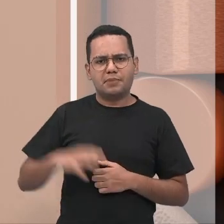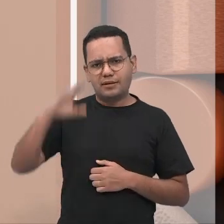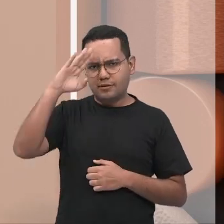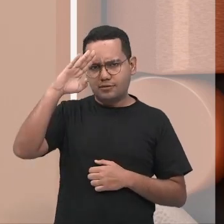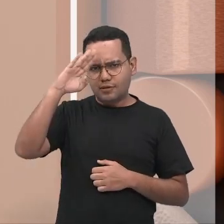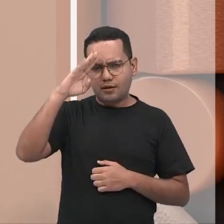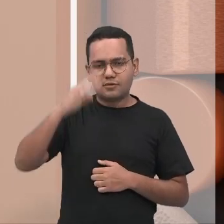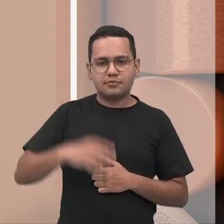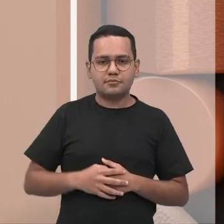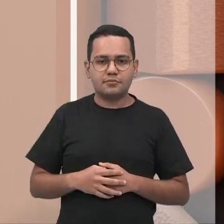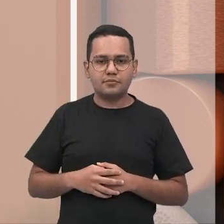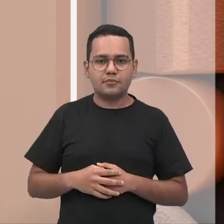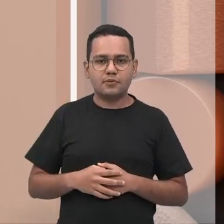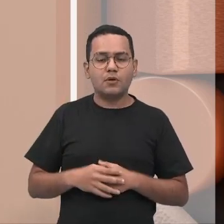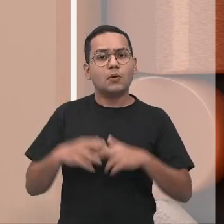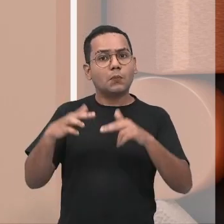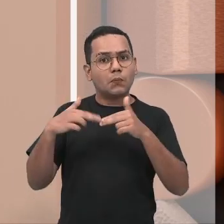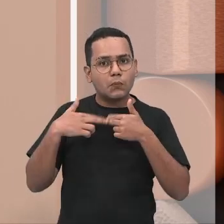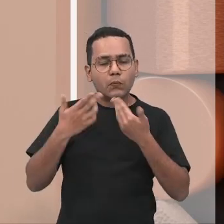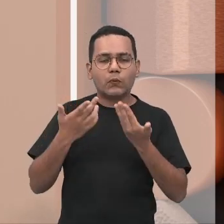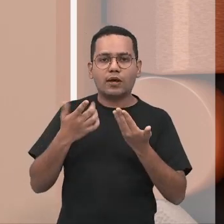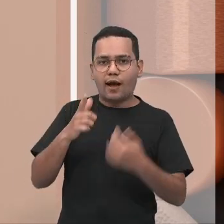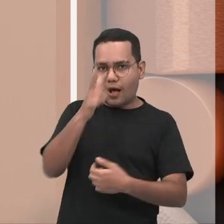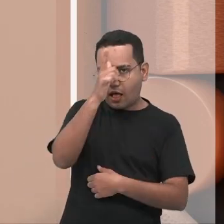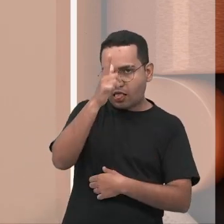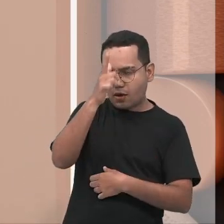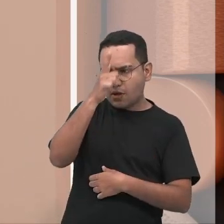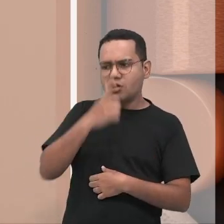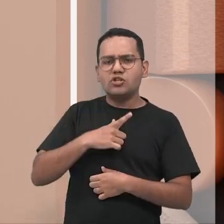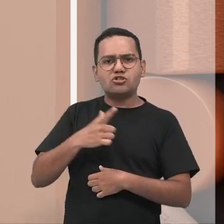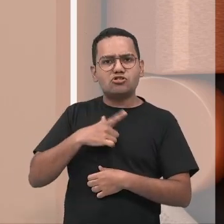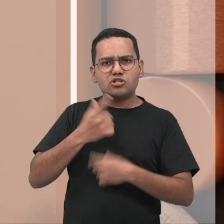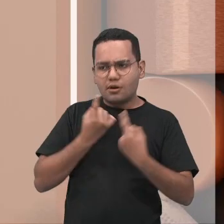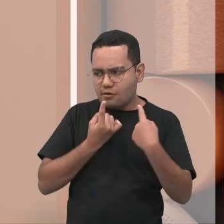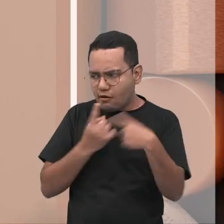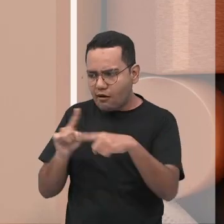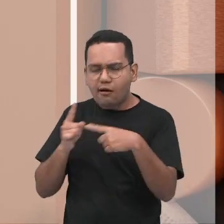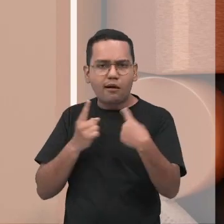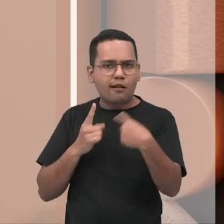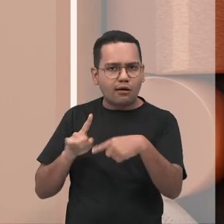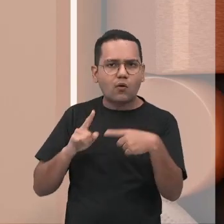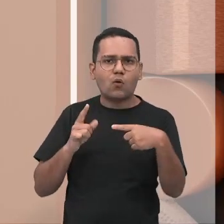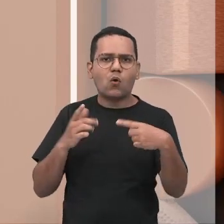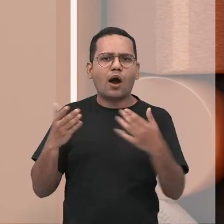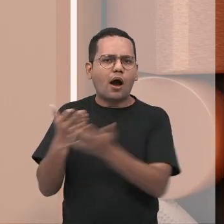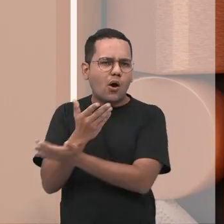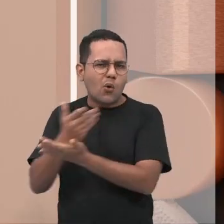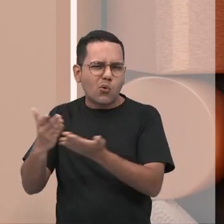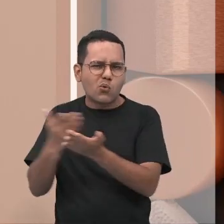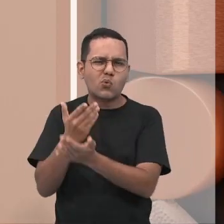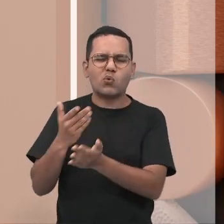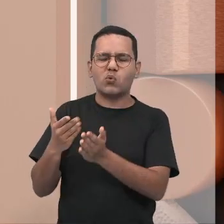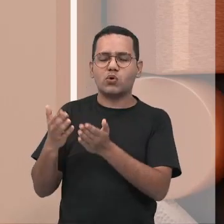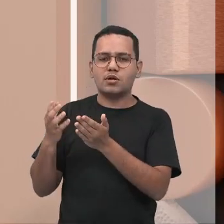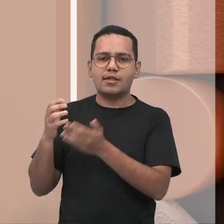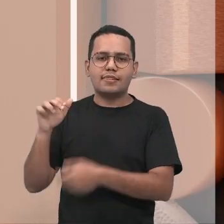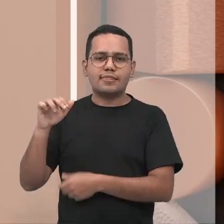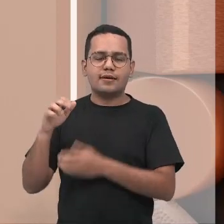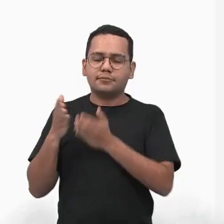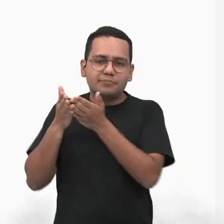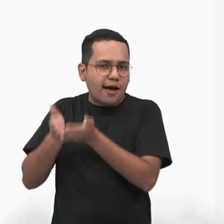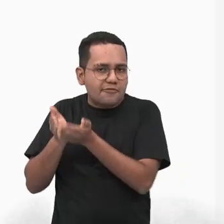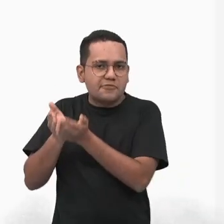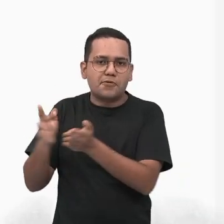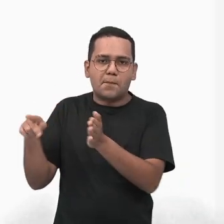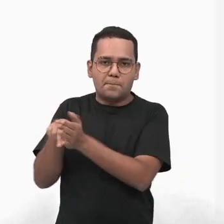Alemanha havia afundado alguns navios mercantes estadunidenses. Em relação à Rússia, professor, vamos com um texto para a